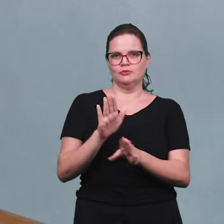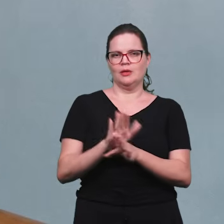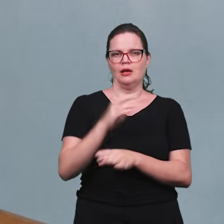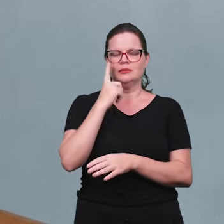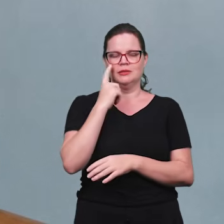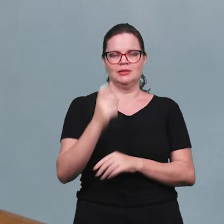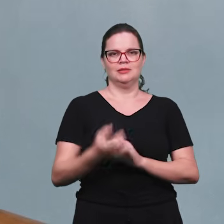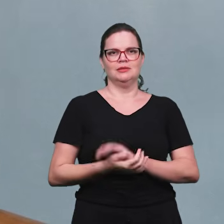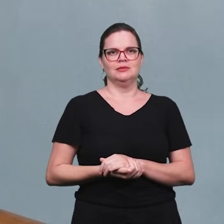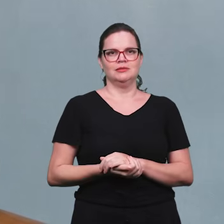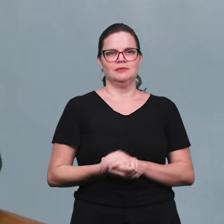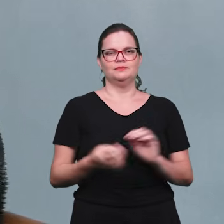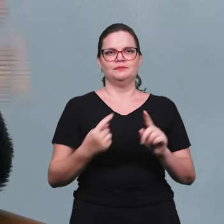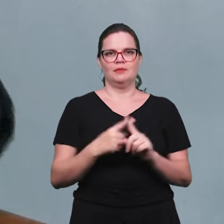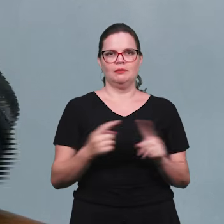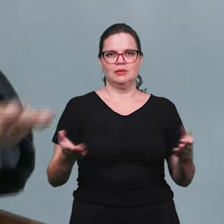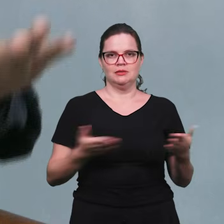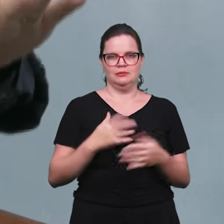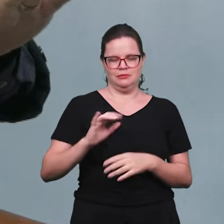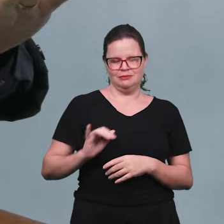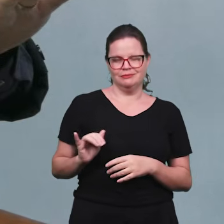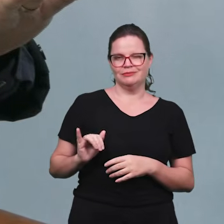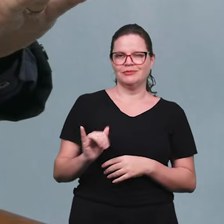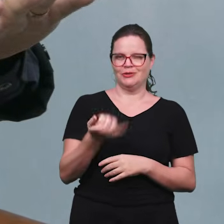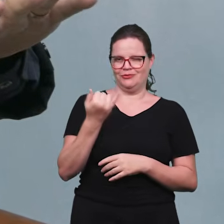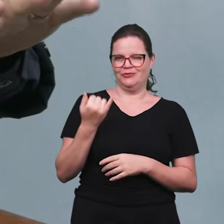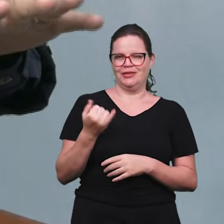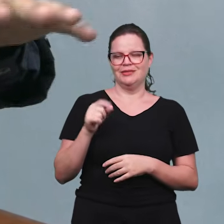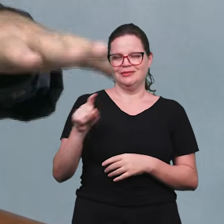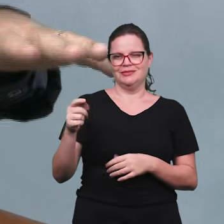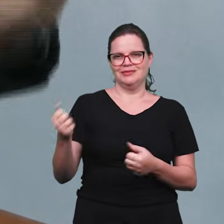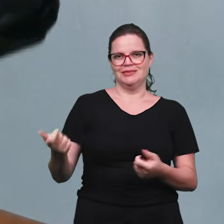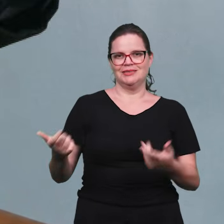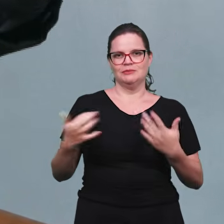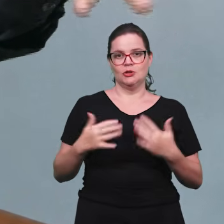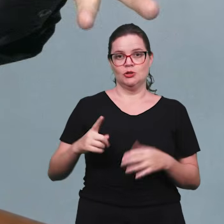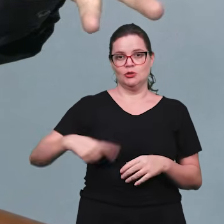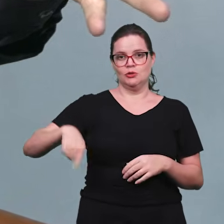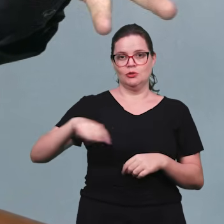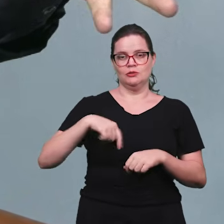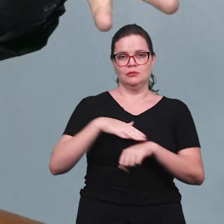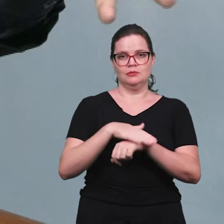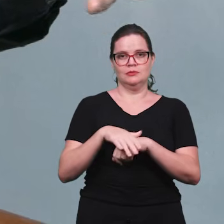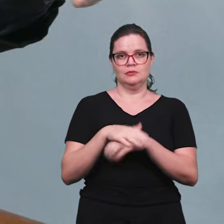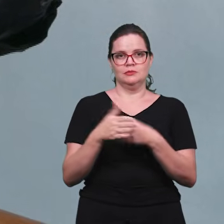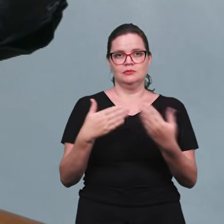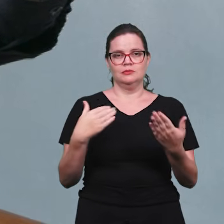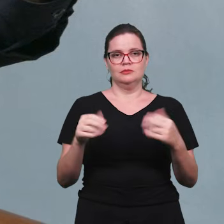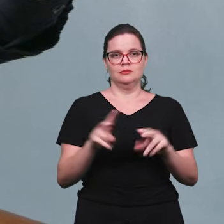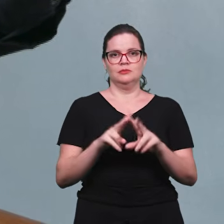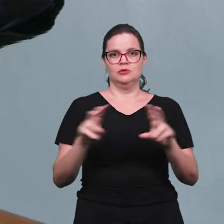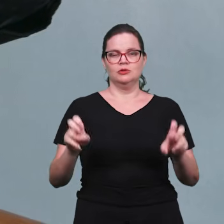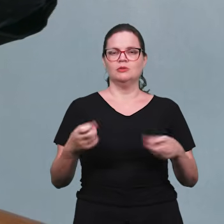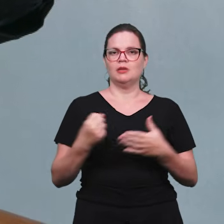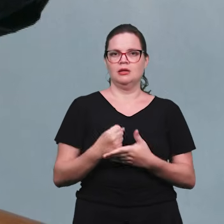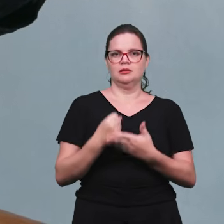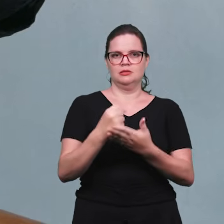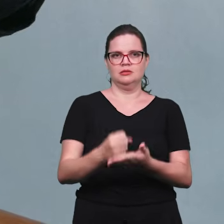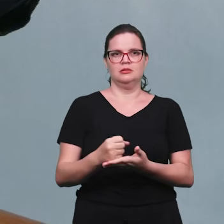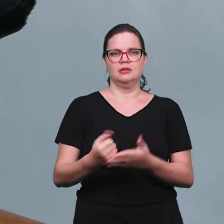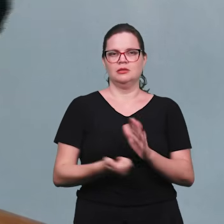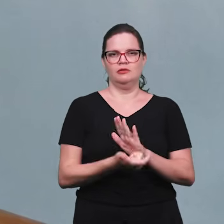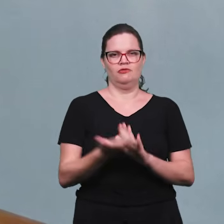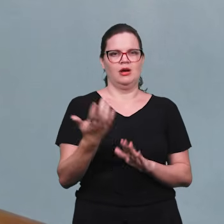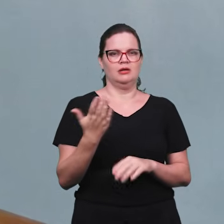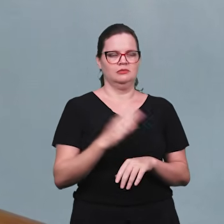É muito interessante. Agora, aproveitando agora o Seja Embalo, nós estamos falando da assistência. Muitas